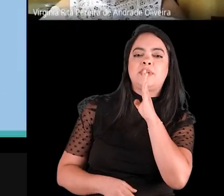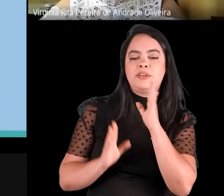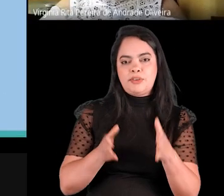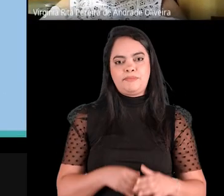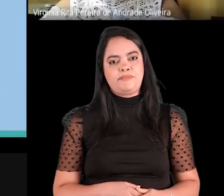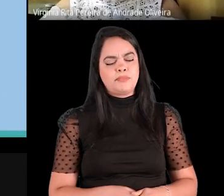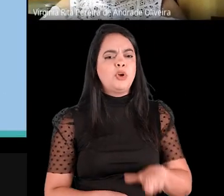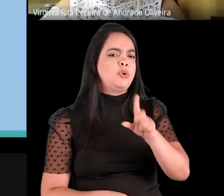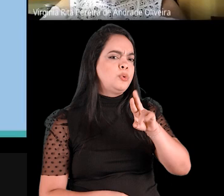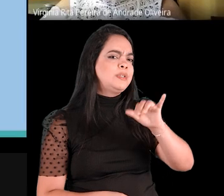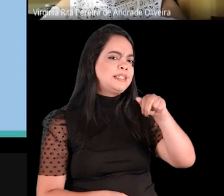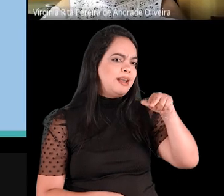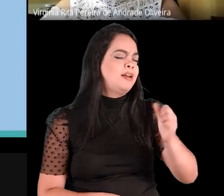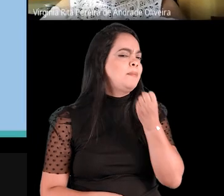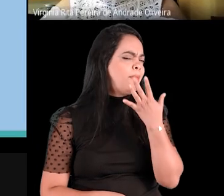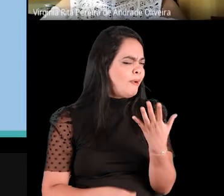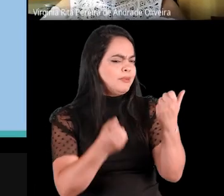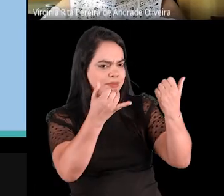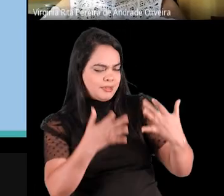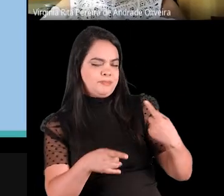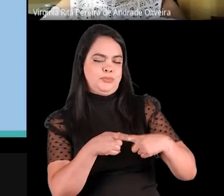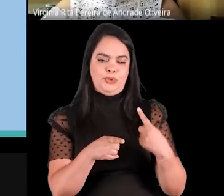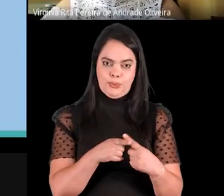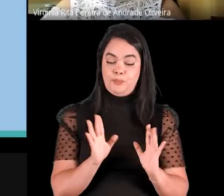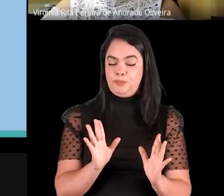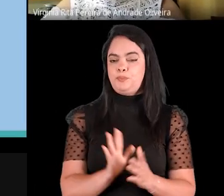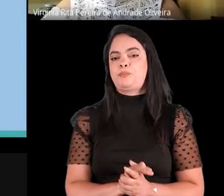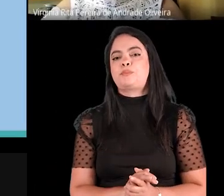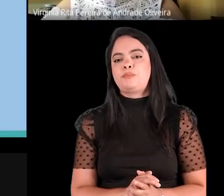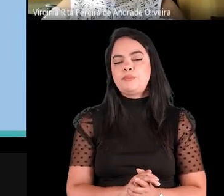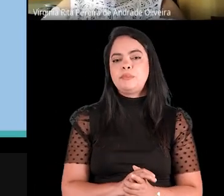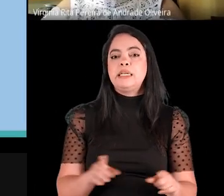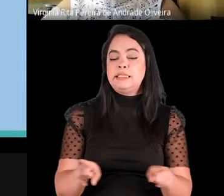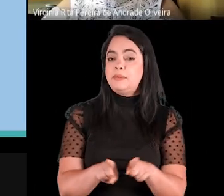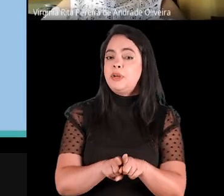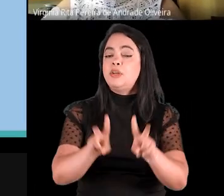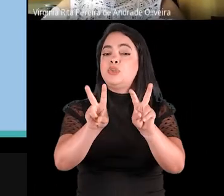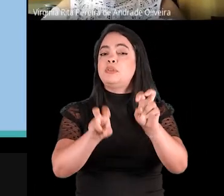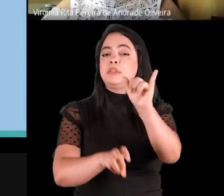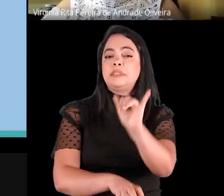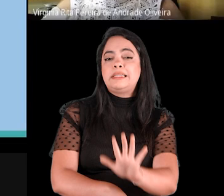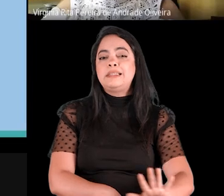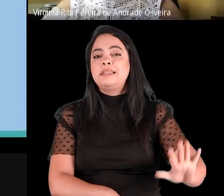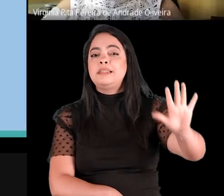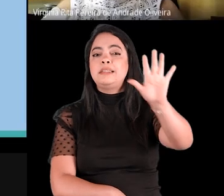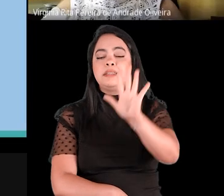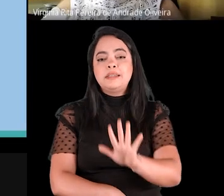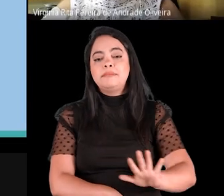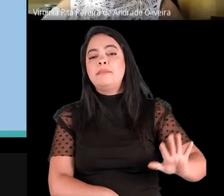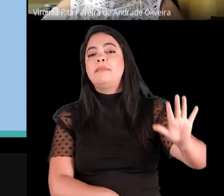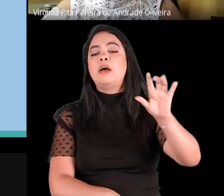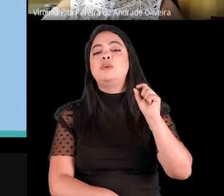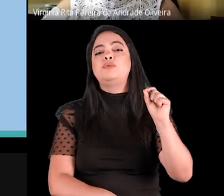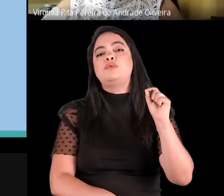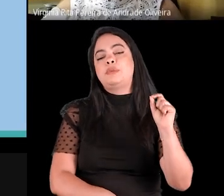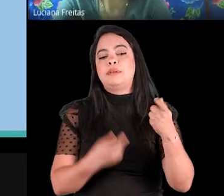você ter falado isso, Luciana, porque uma outra questão, né, com relação às imagens, tem a ver, inclusive, com a